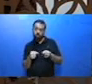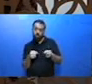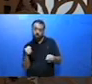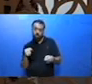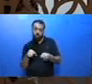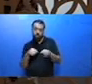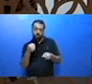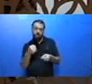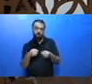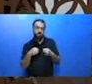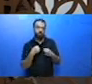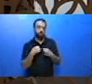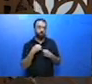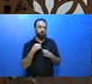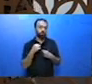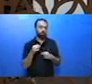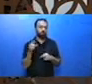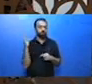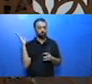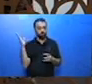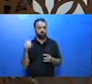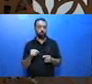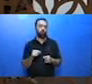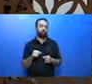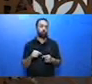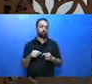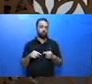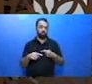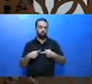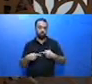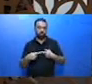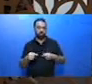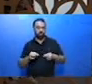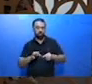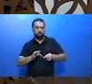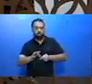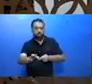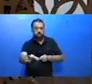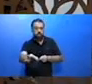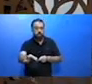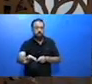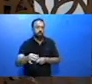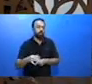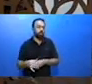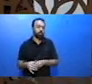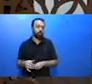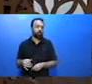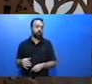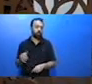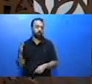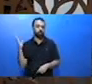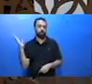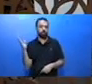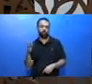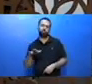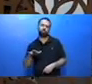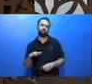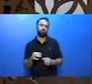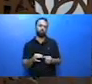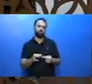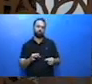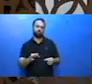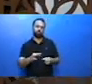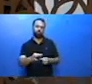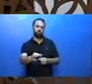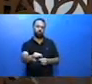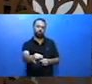alguns outros profissionais usam a fita métrica, tá? Essa fita métrica aqui tem por volta de